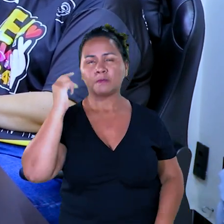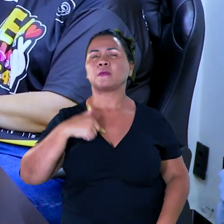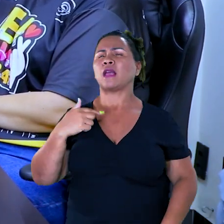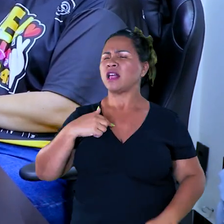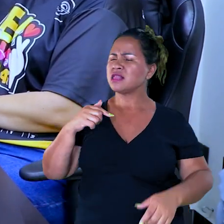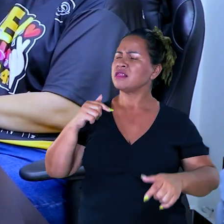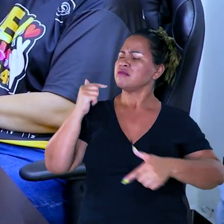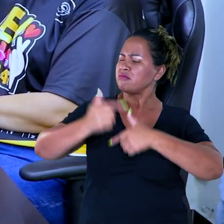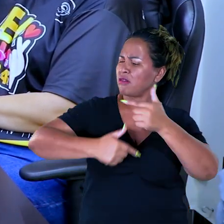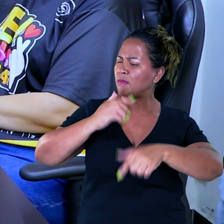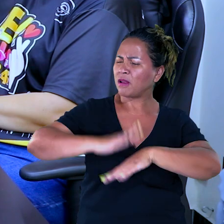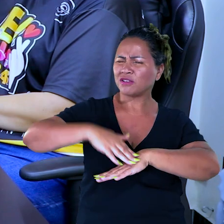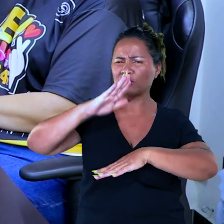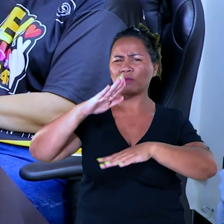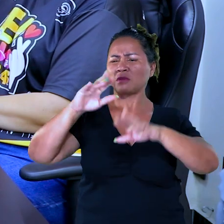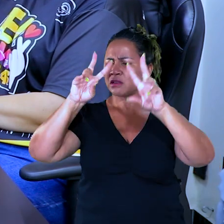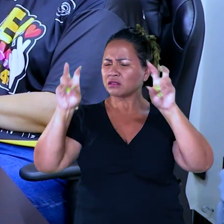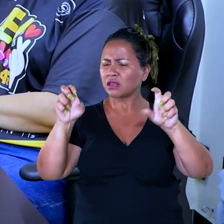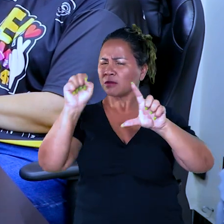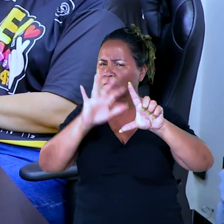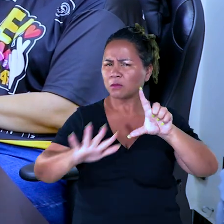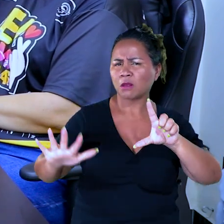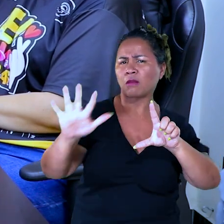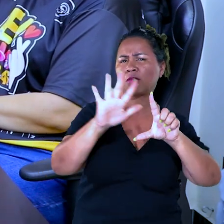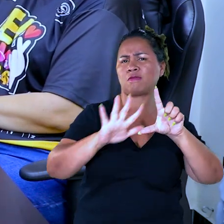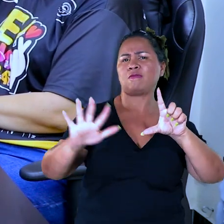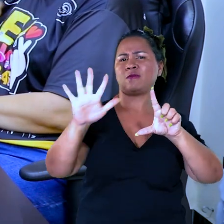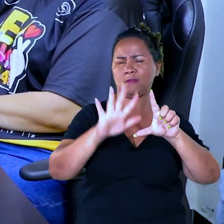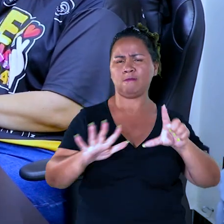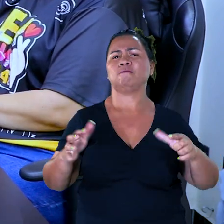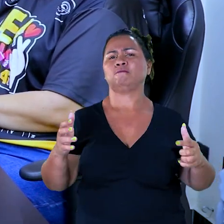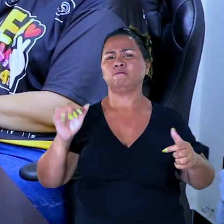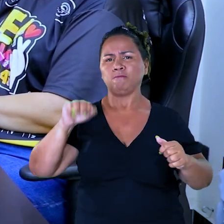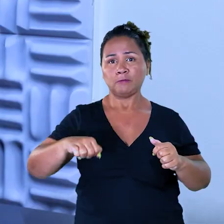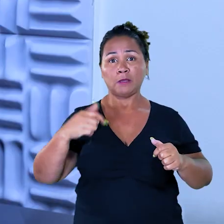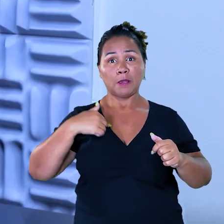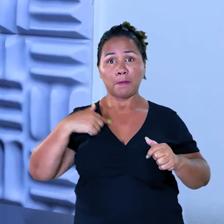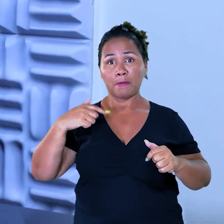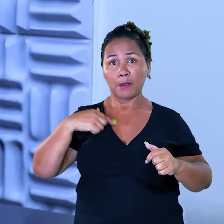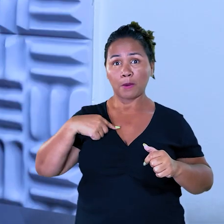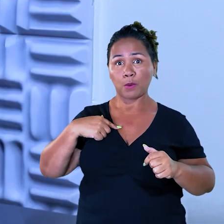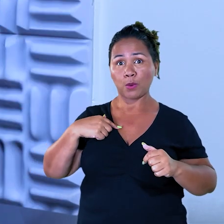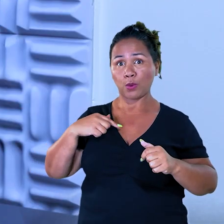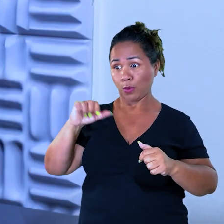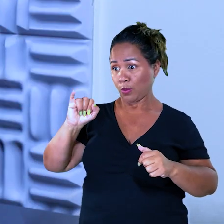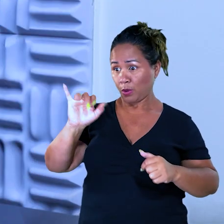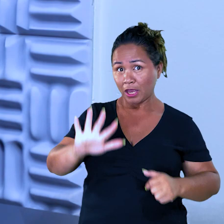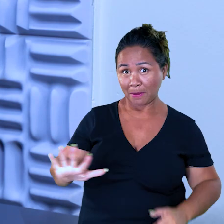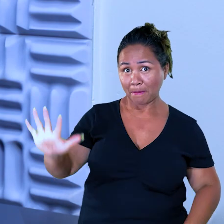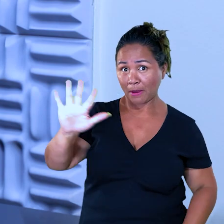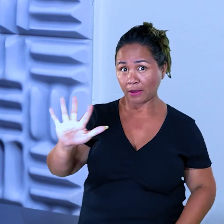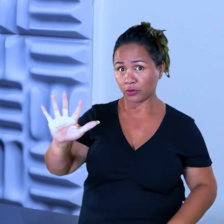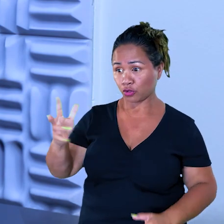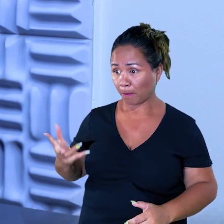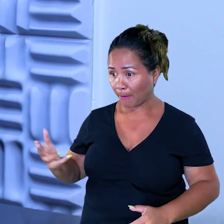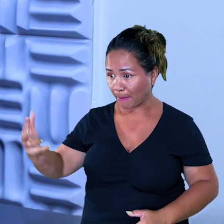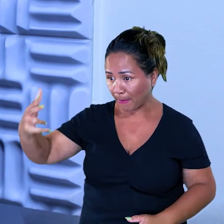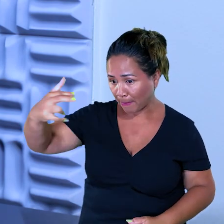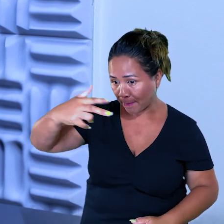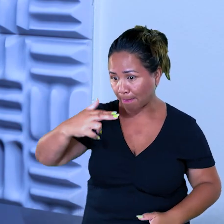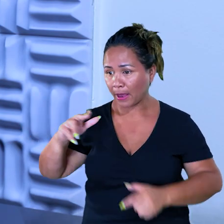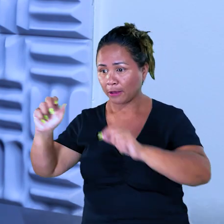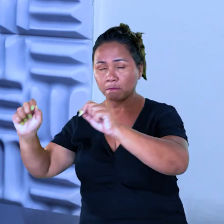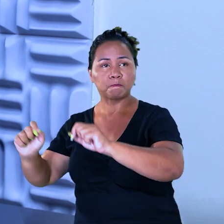sala. Exatamente. Você tem imagens pela parede, né? Sim. Lídia? É bem legal. Exatamente. Os meninos têm crescido muito,